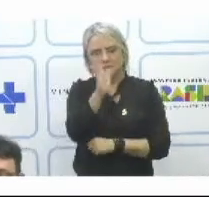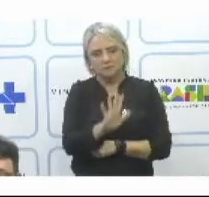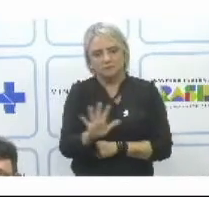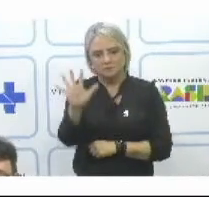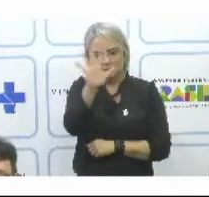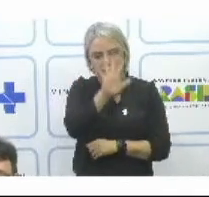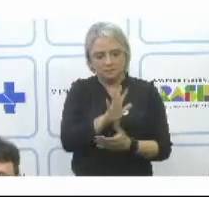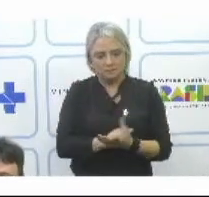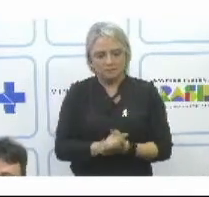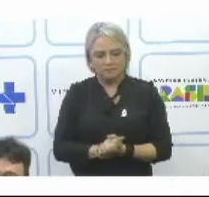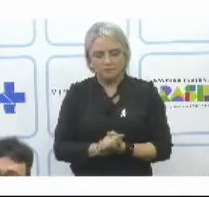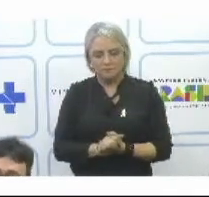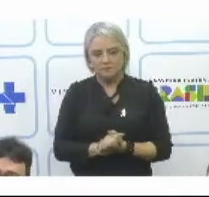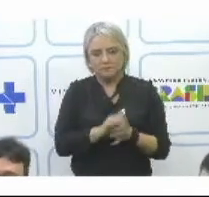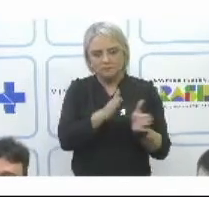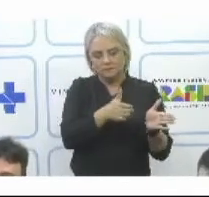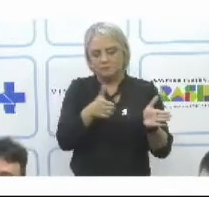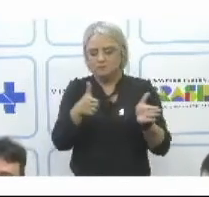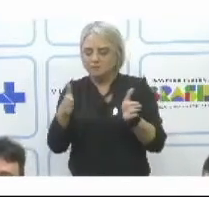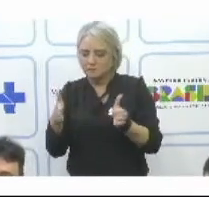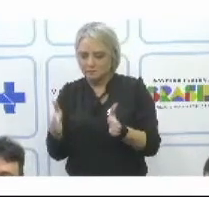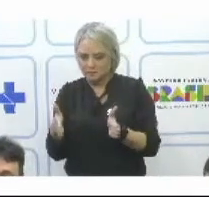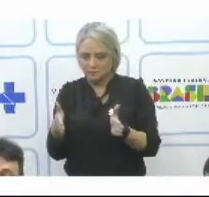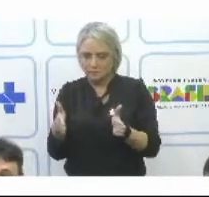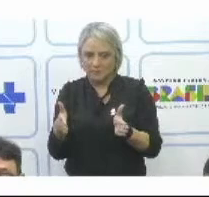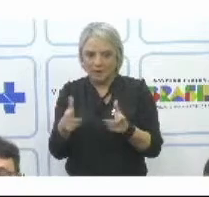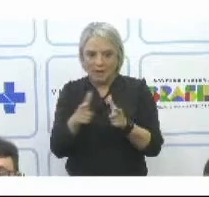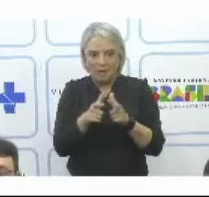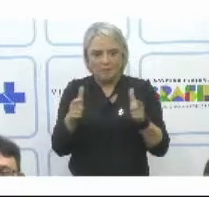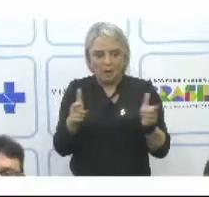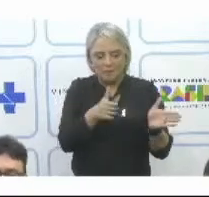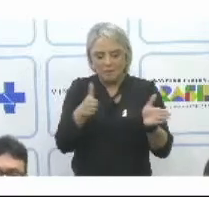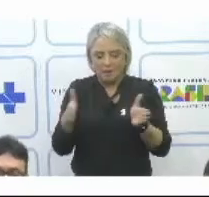né? Nesse período, né, a